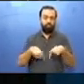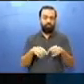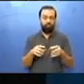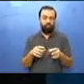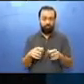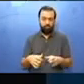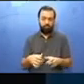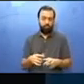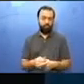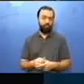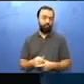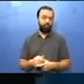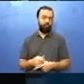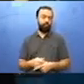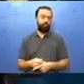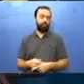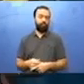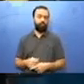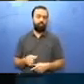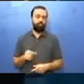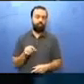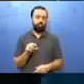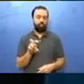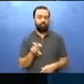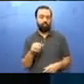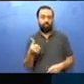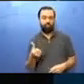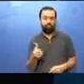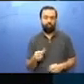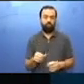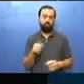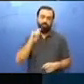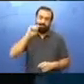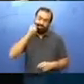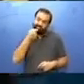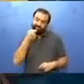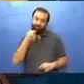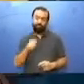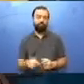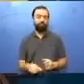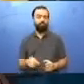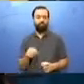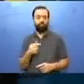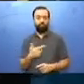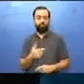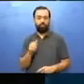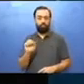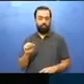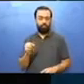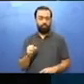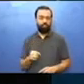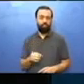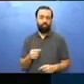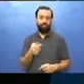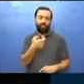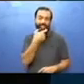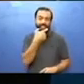com arroz ou somente feijão. 5, 6 era o quê? Pão. 7 e 8 era o quê?